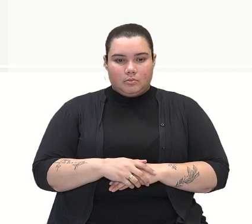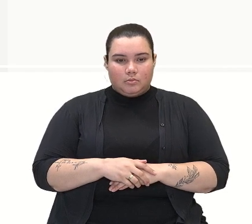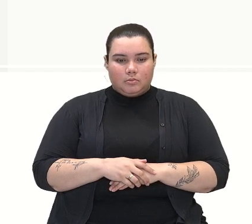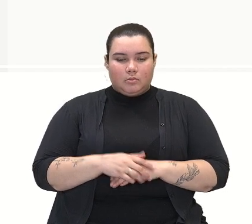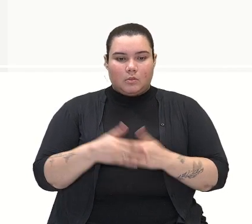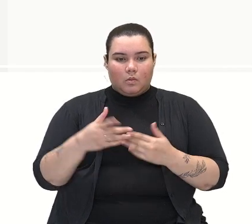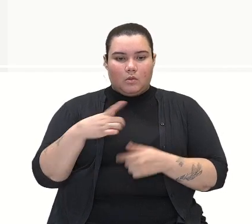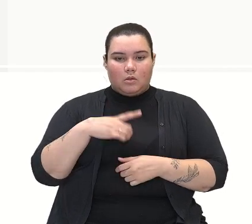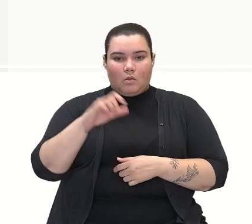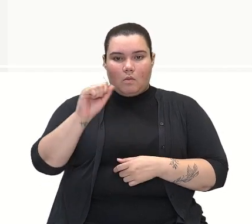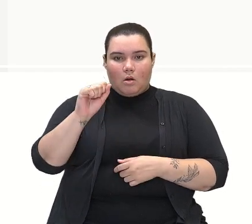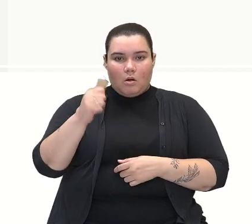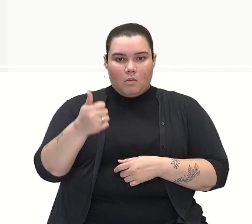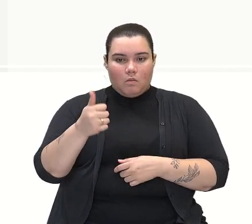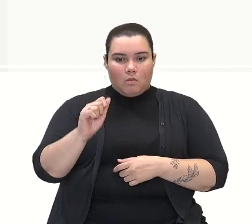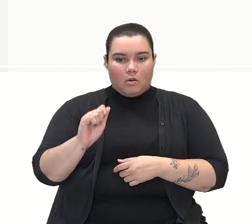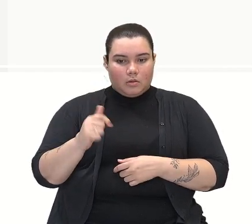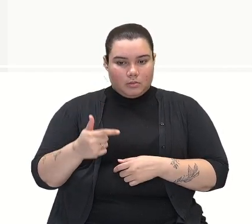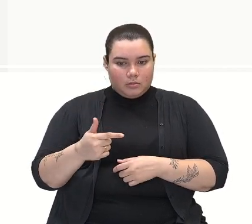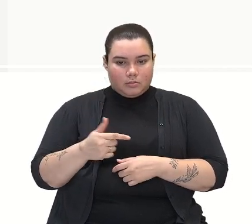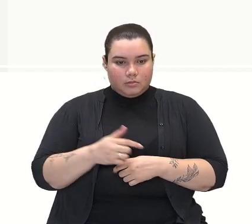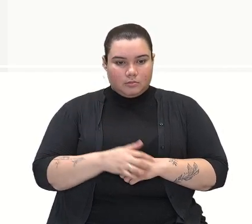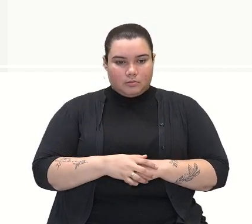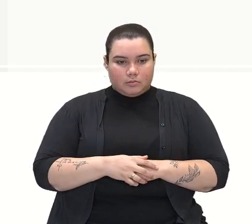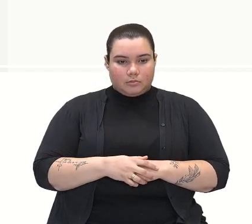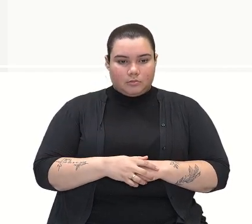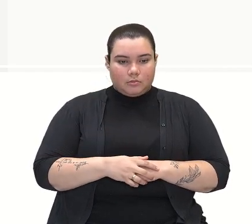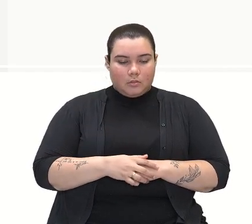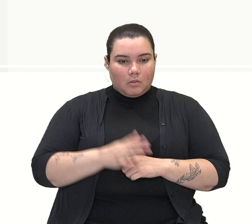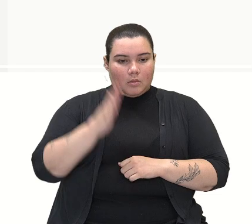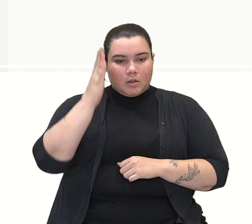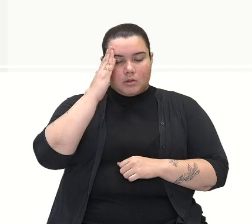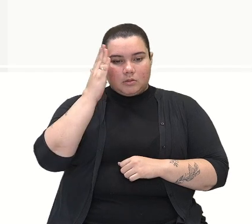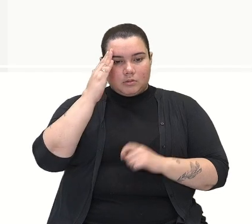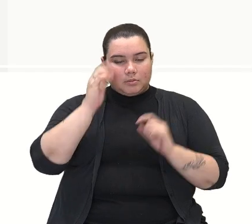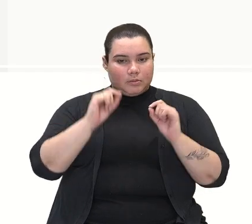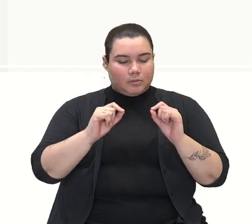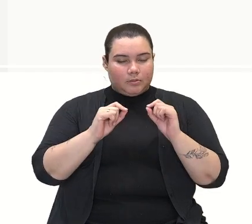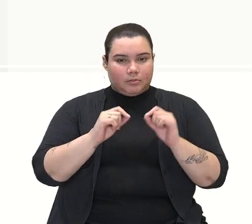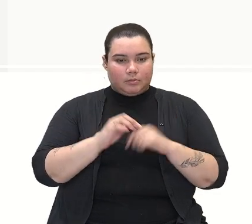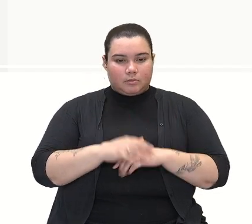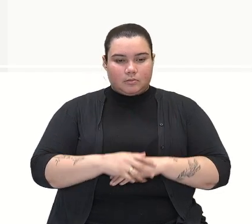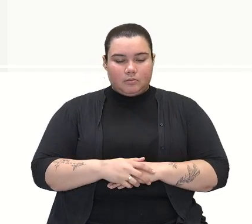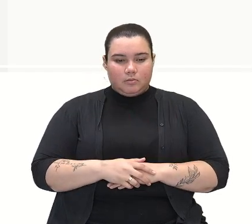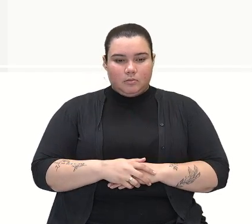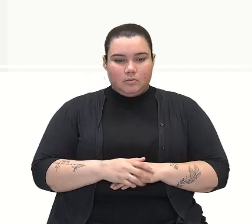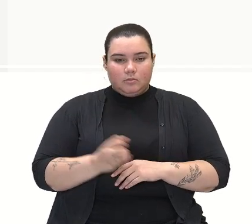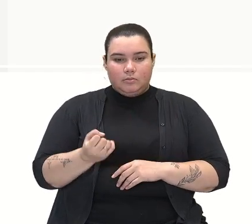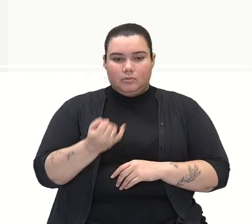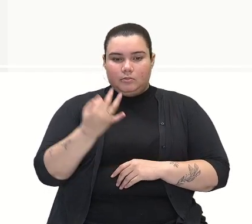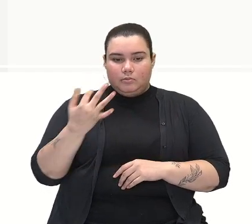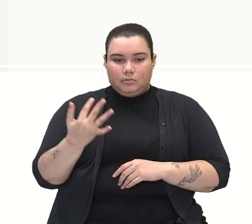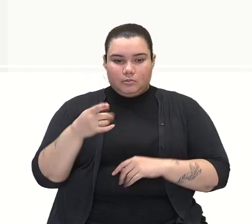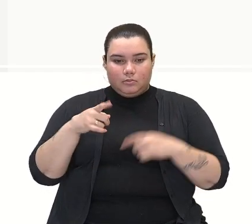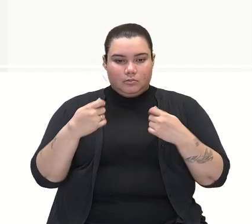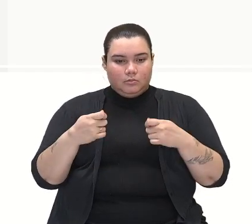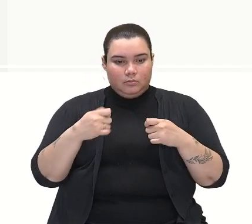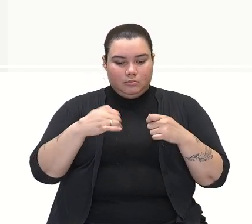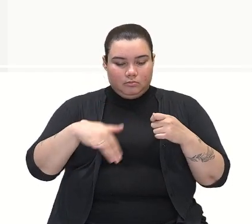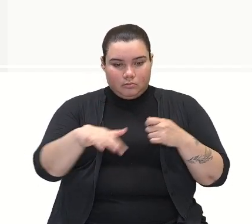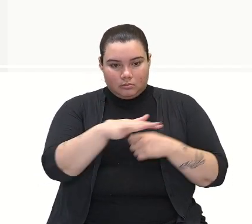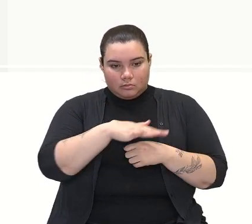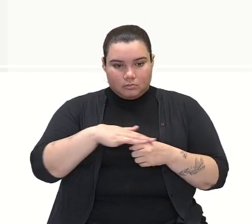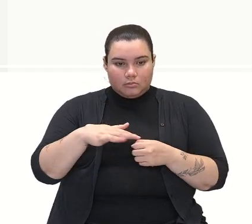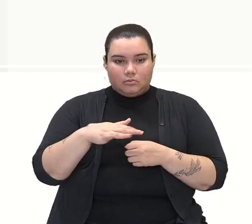1, área 2. Para a gente saber, então, o tanto de grama que ele tem que colocar, a gente vai